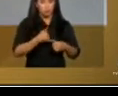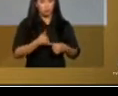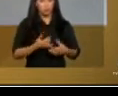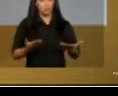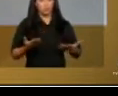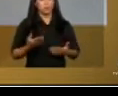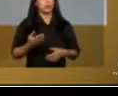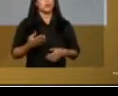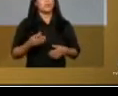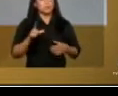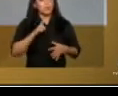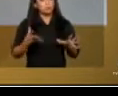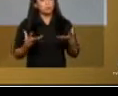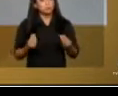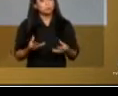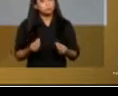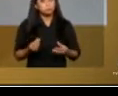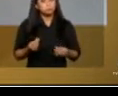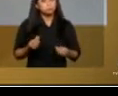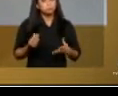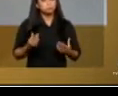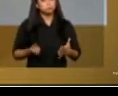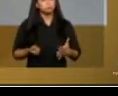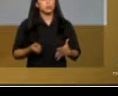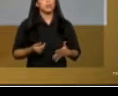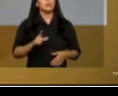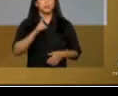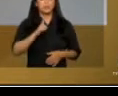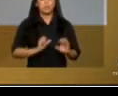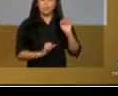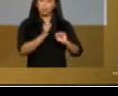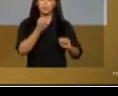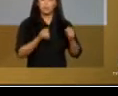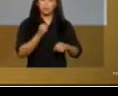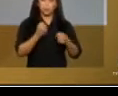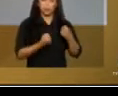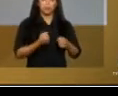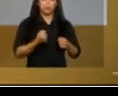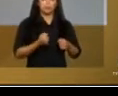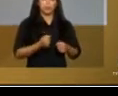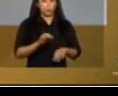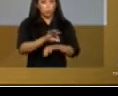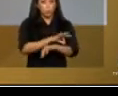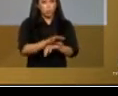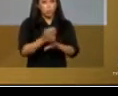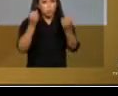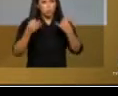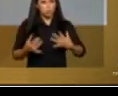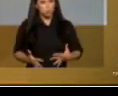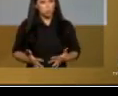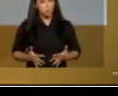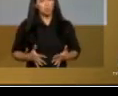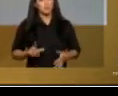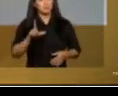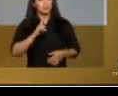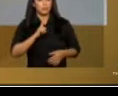em abundância, inclusive entrando na indústria da petroquímica. Aliás, diz o engenheiro, sair da